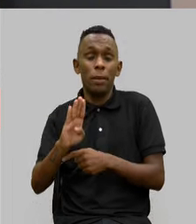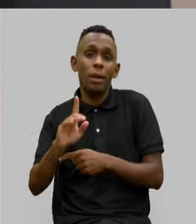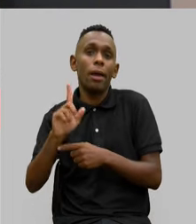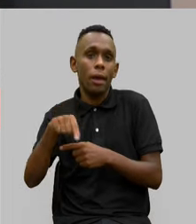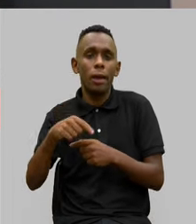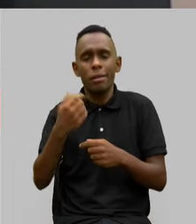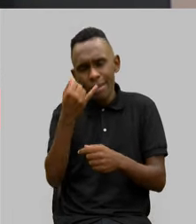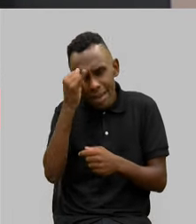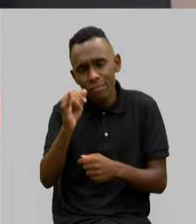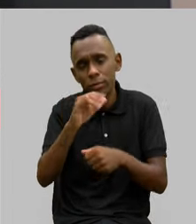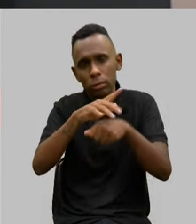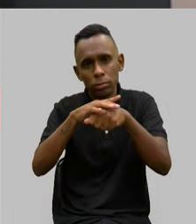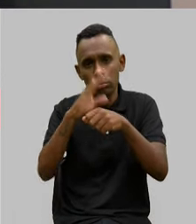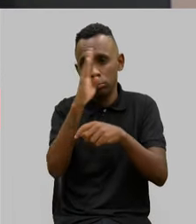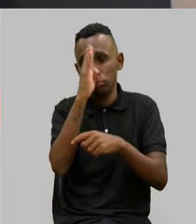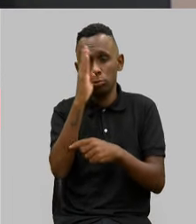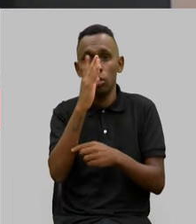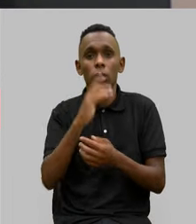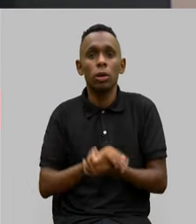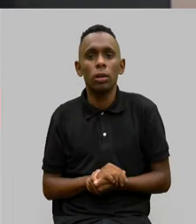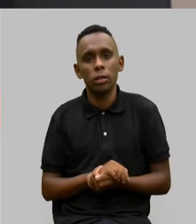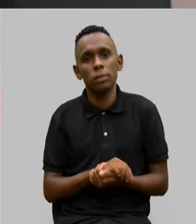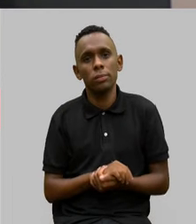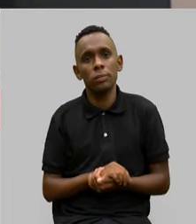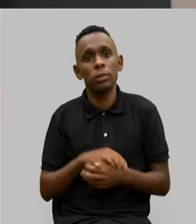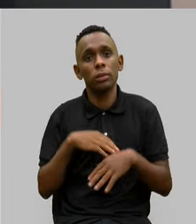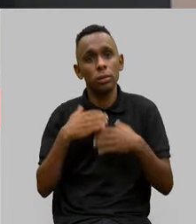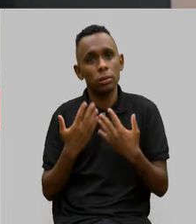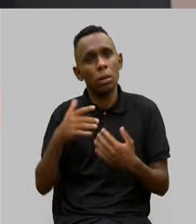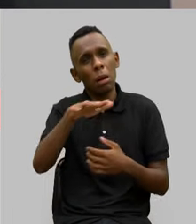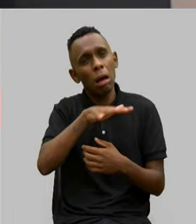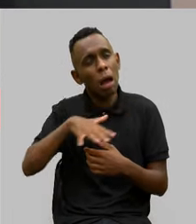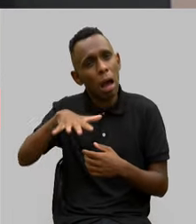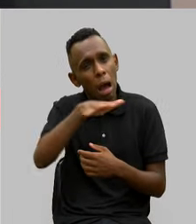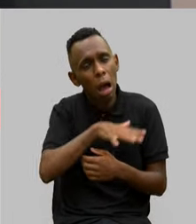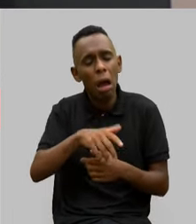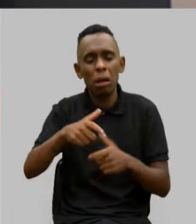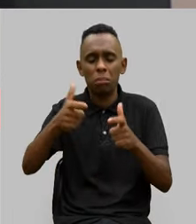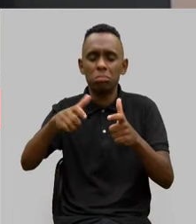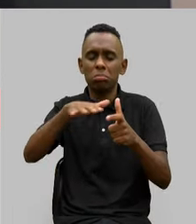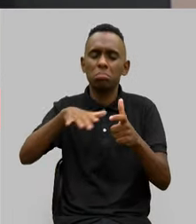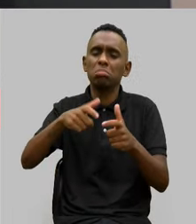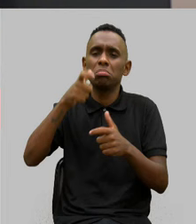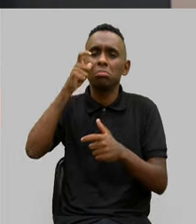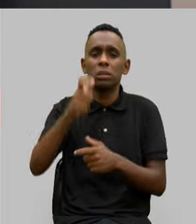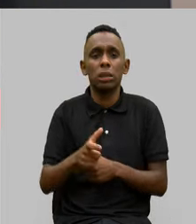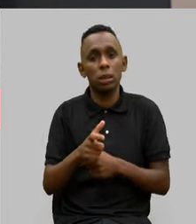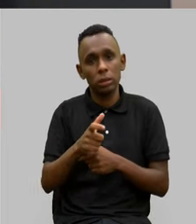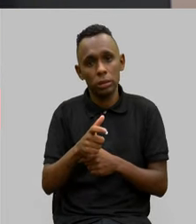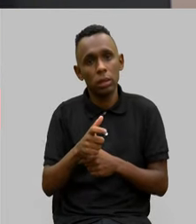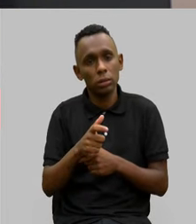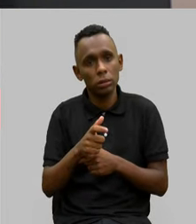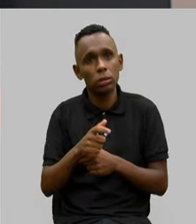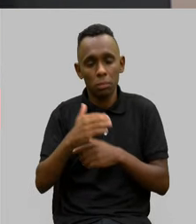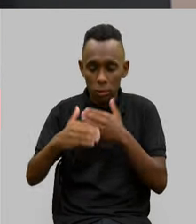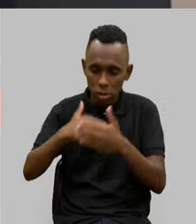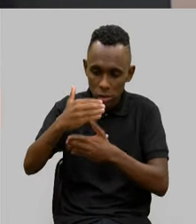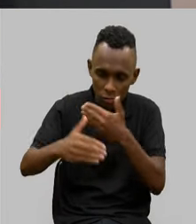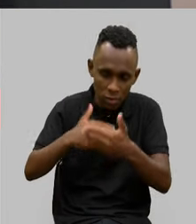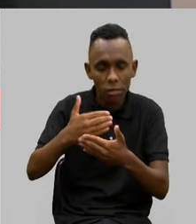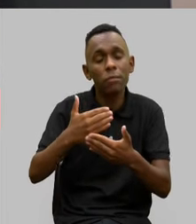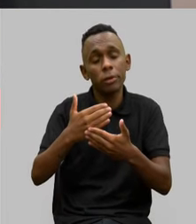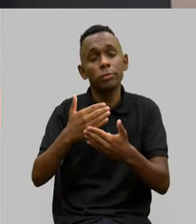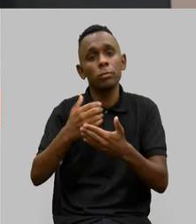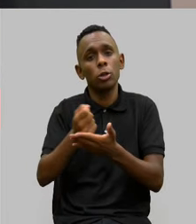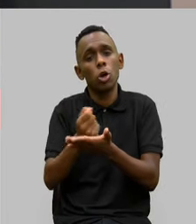antiepiléticos tá Então essa é uma área que é extremamente interessante né para eh desenvolvimento de fármacos